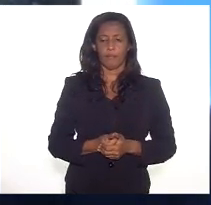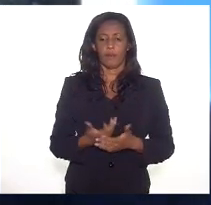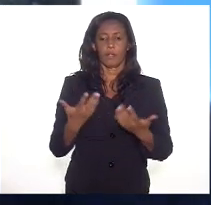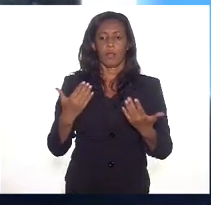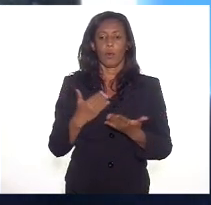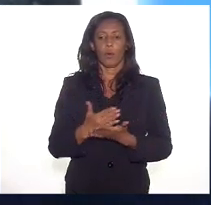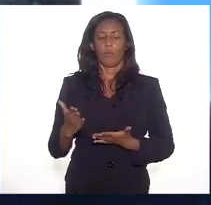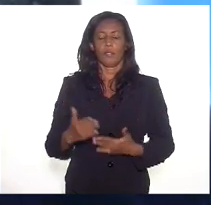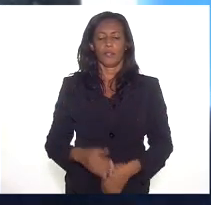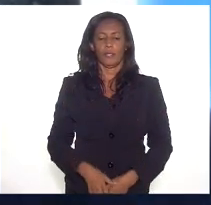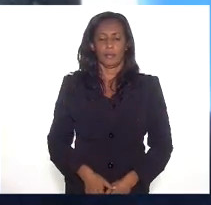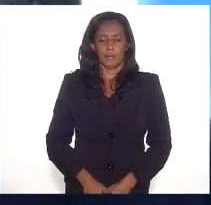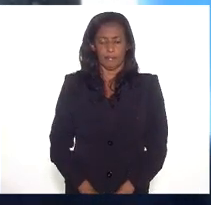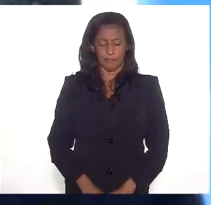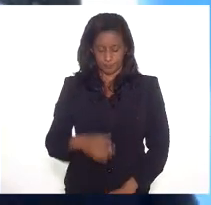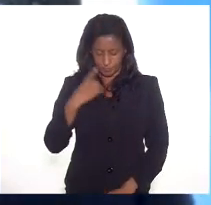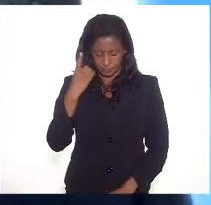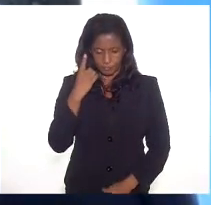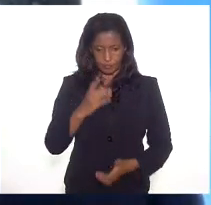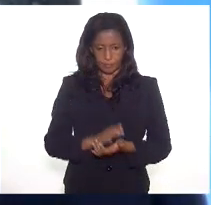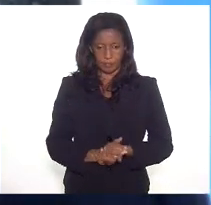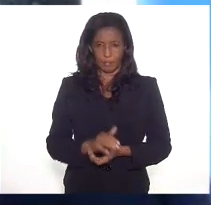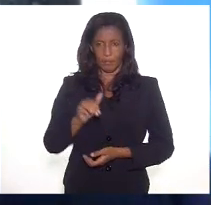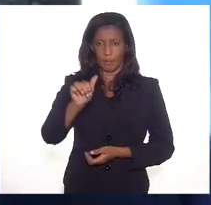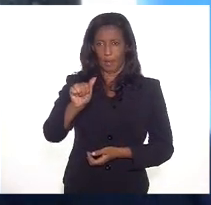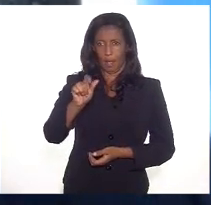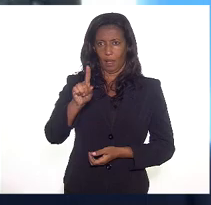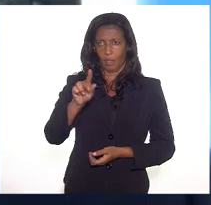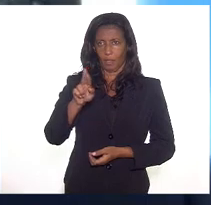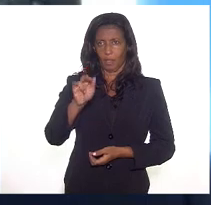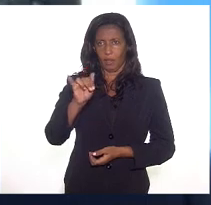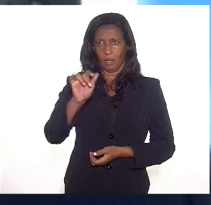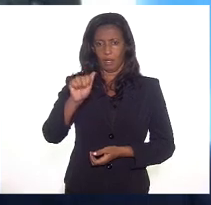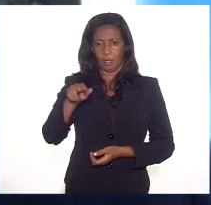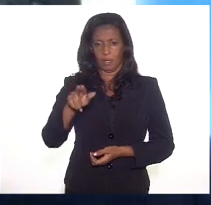chamar. Deputada Adriana Baltazar.